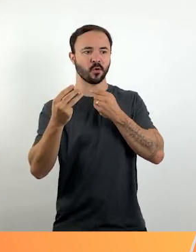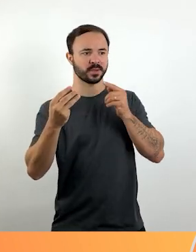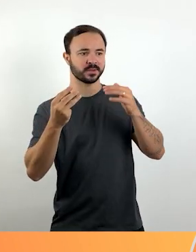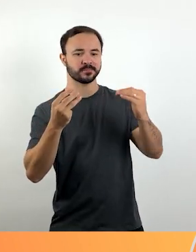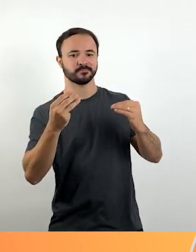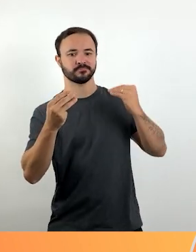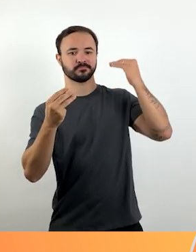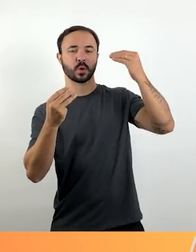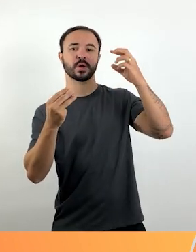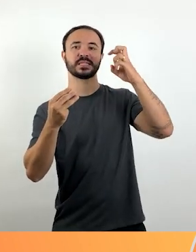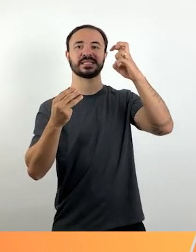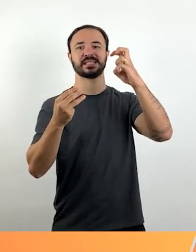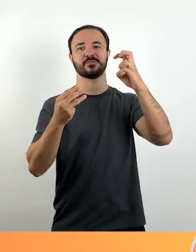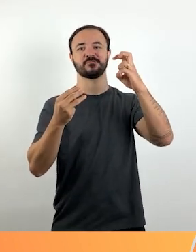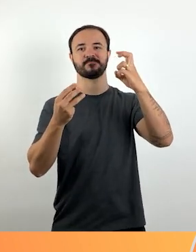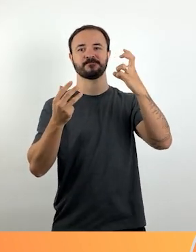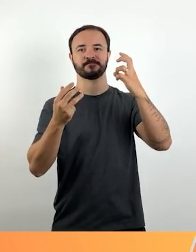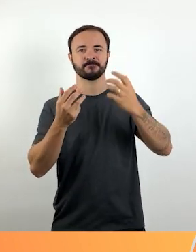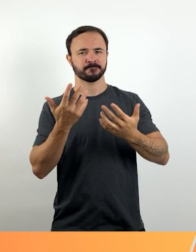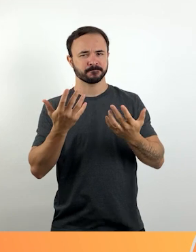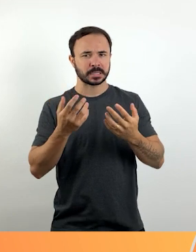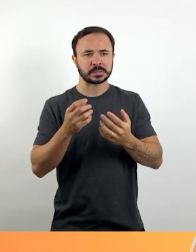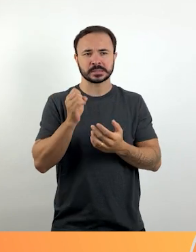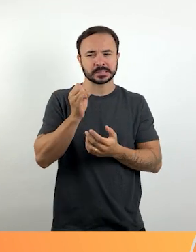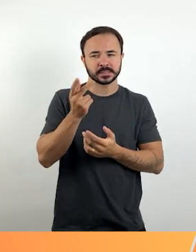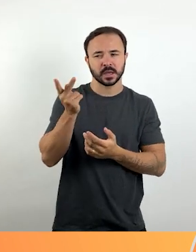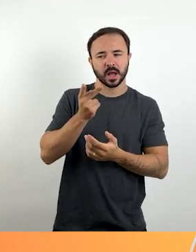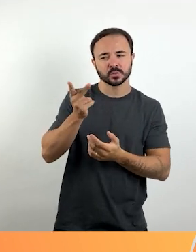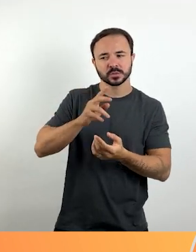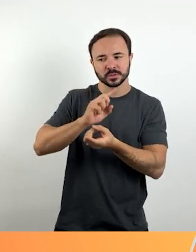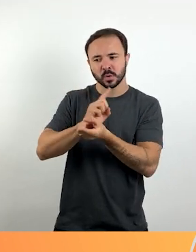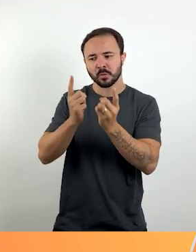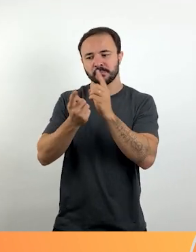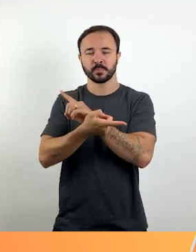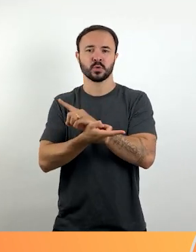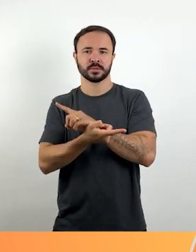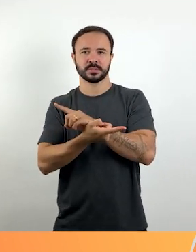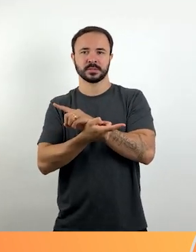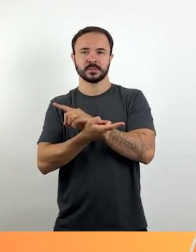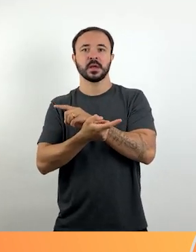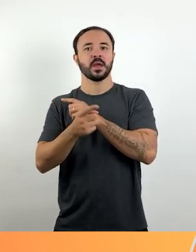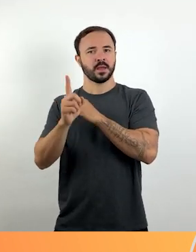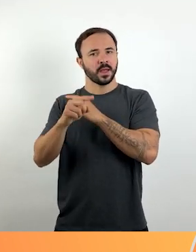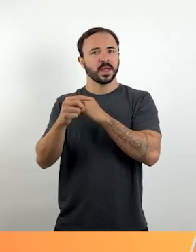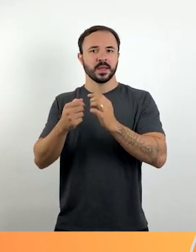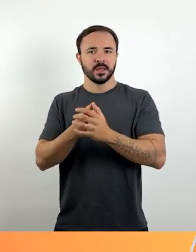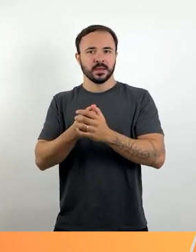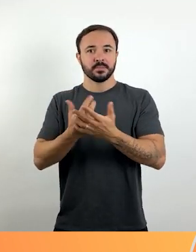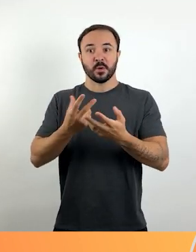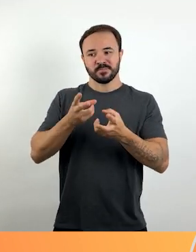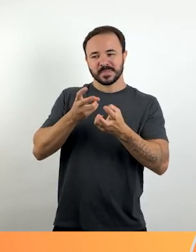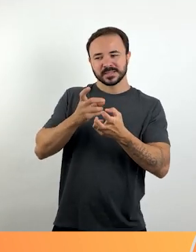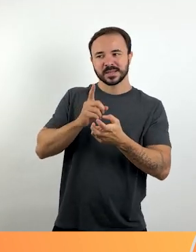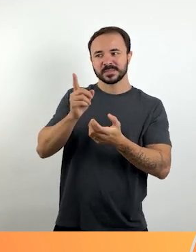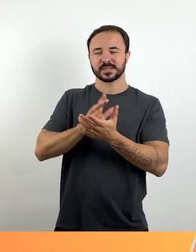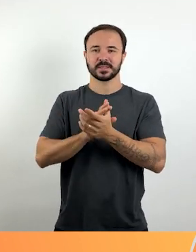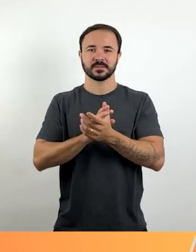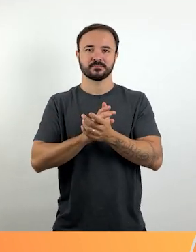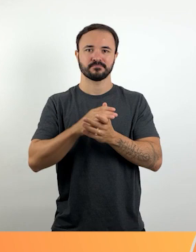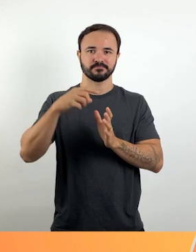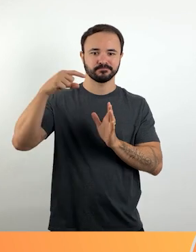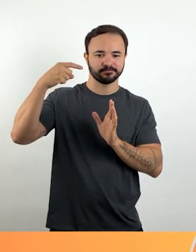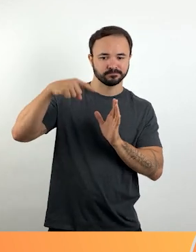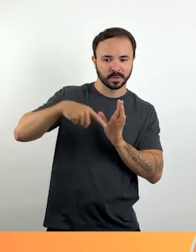do solo. Olha só, se elas são opostas nesse sentido, você observa que quando esse aqui vai descendo, esse aqui